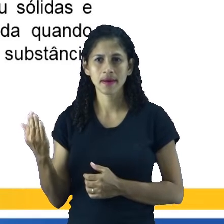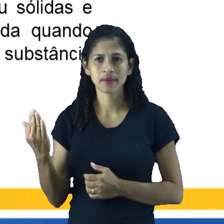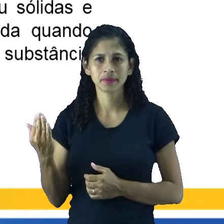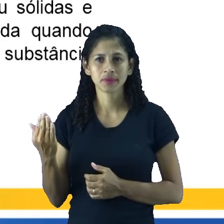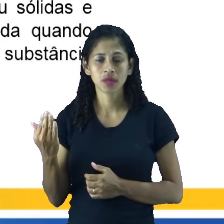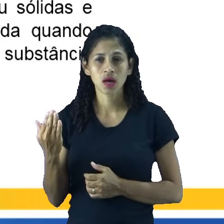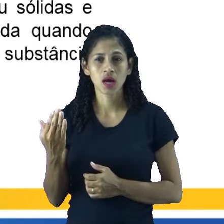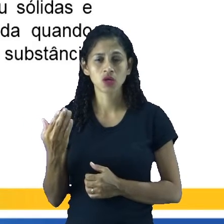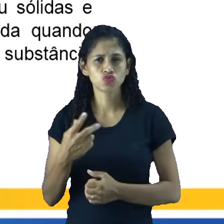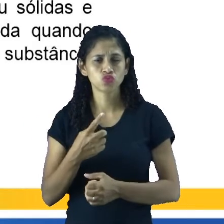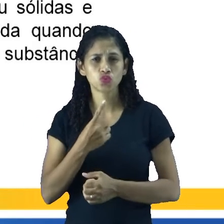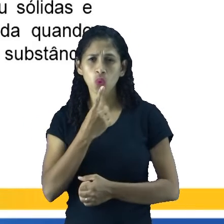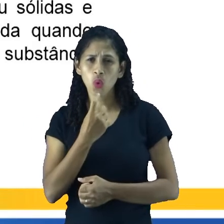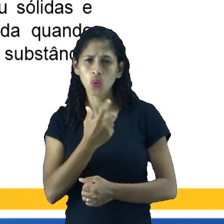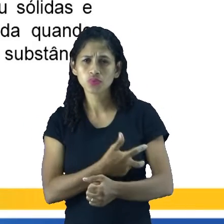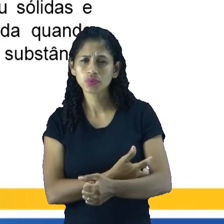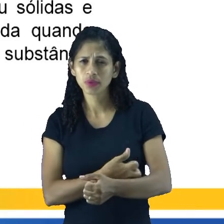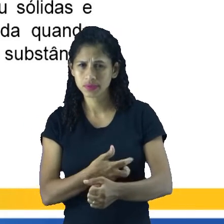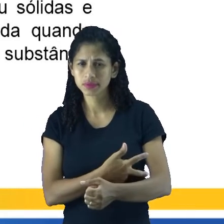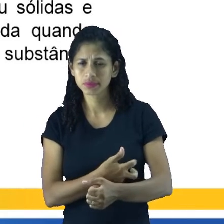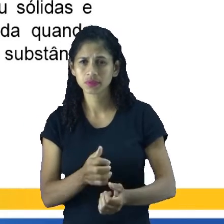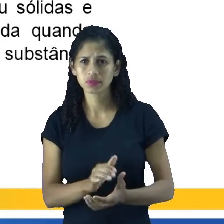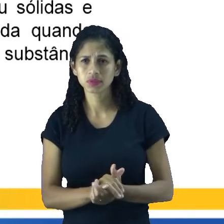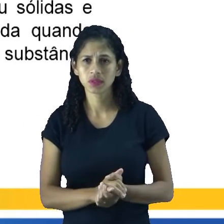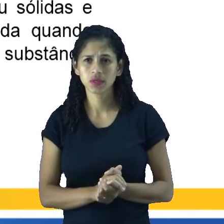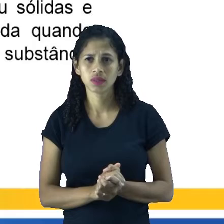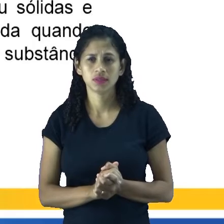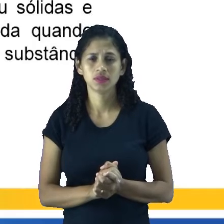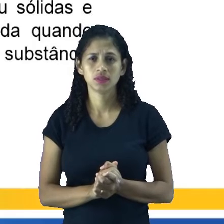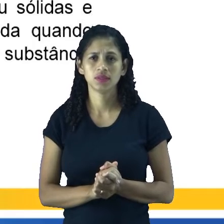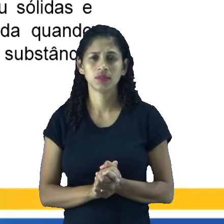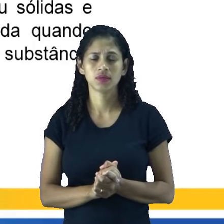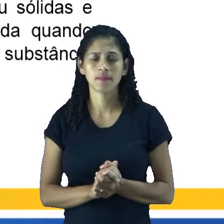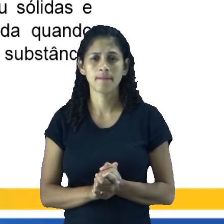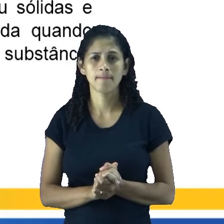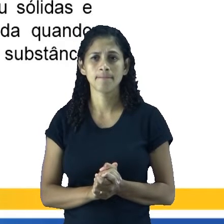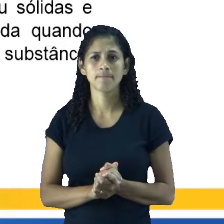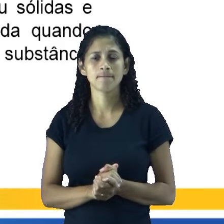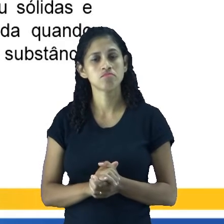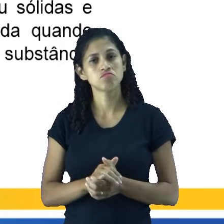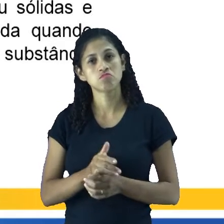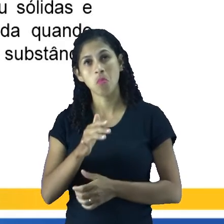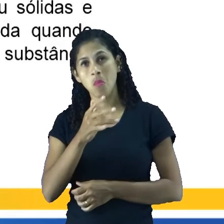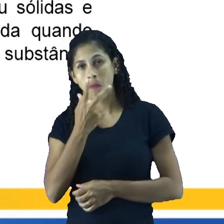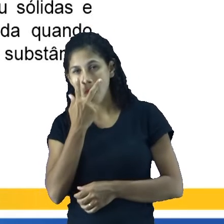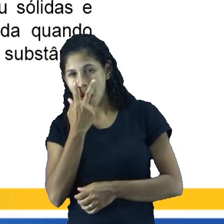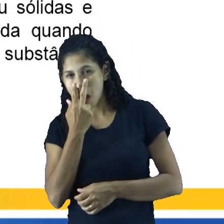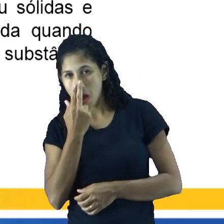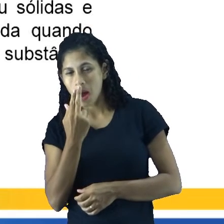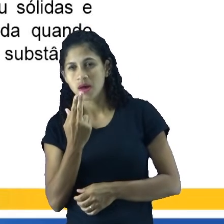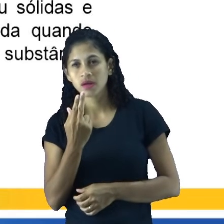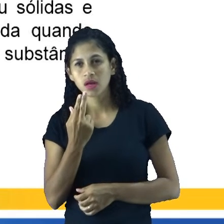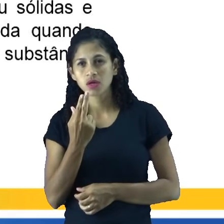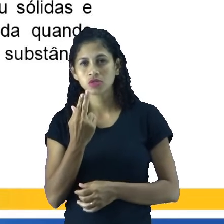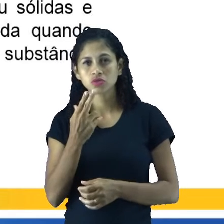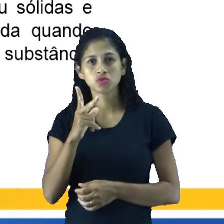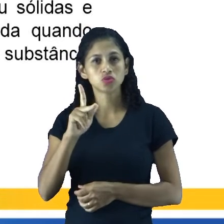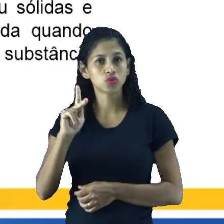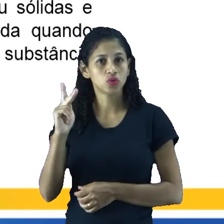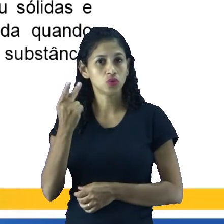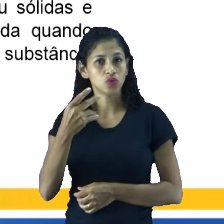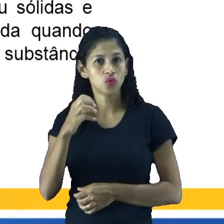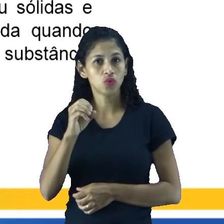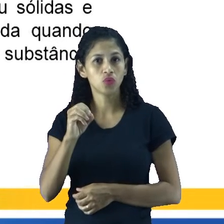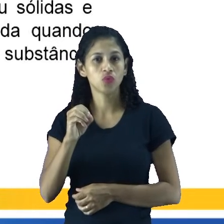do sangue, o que mostra que o sangue, apesar de parecer uma substância homogênea visualmente, ele não é, porque ele contém